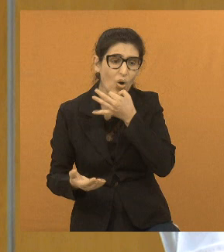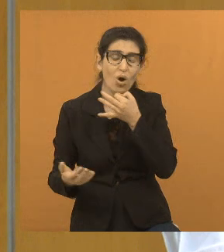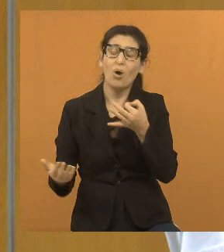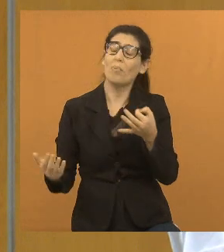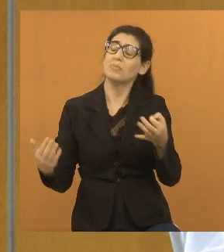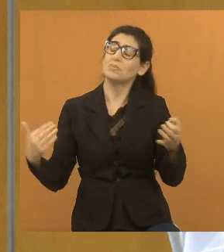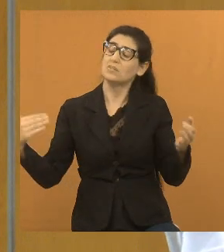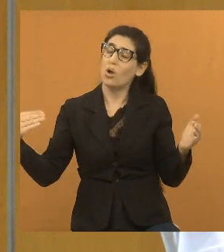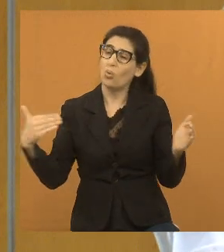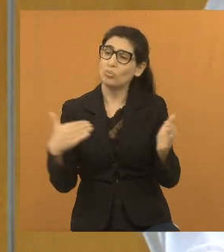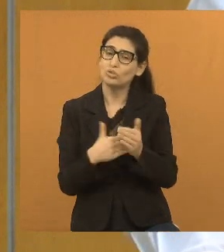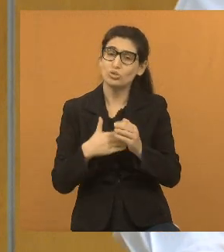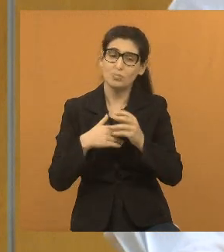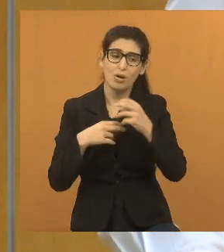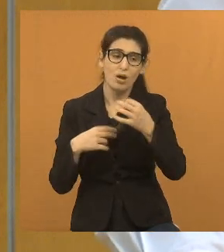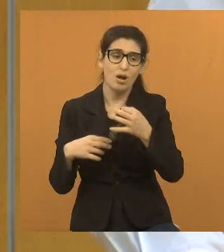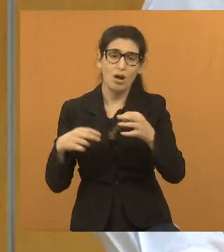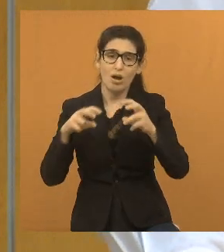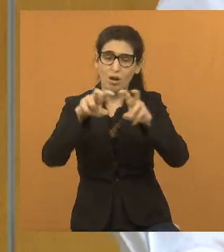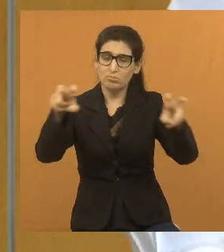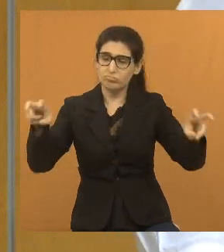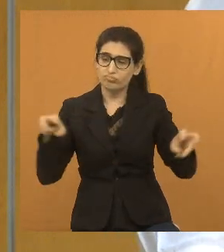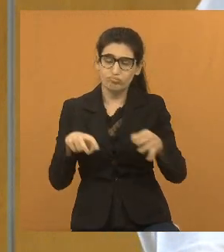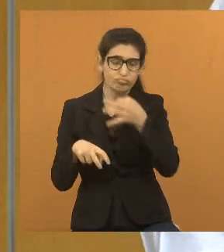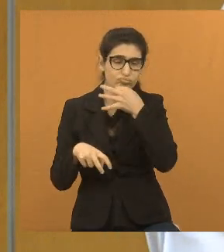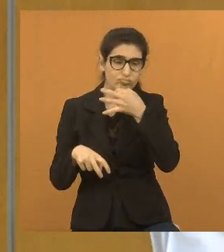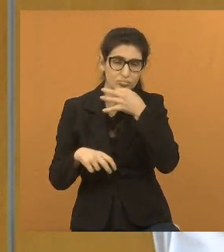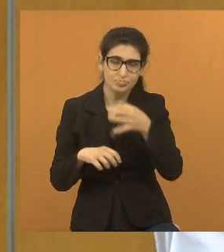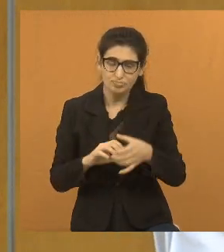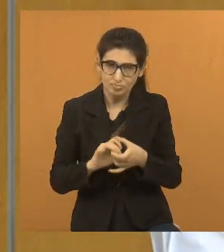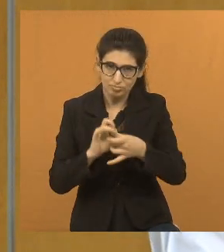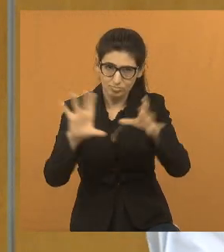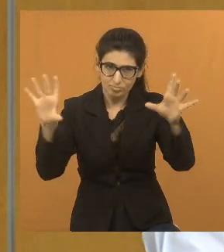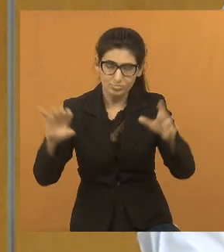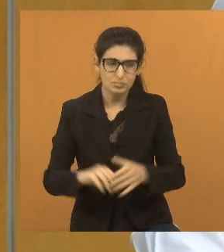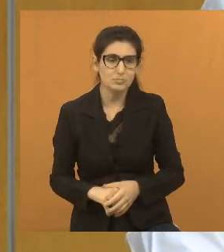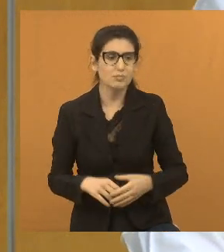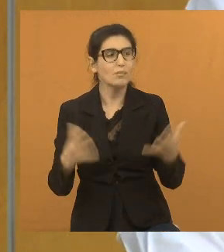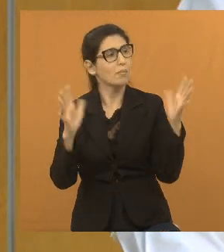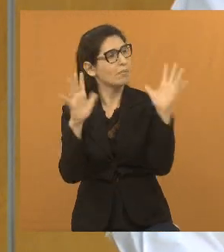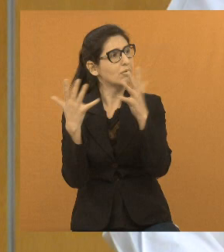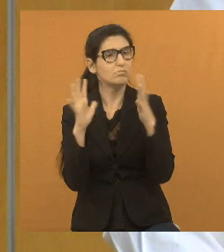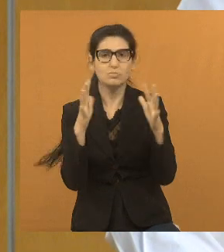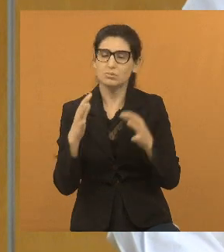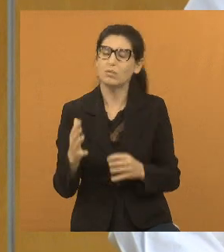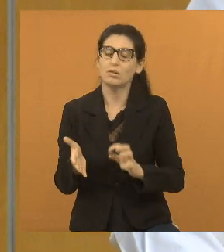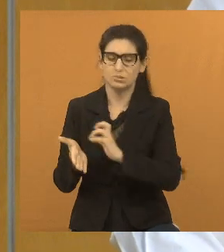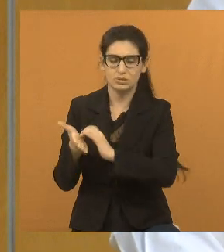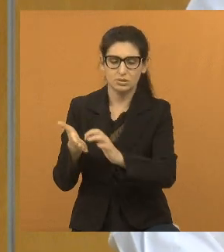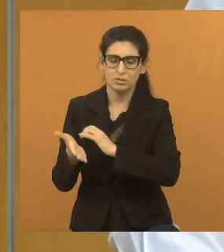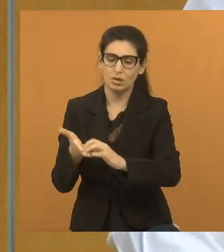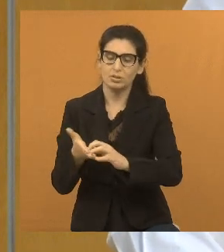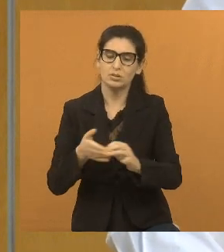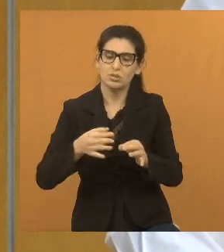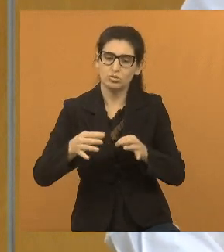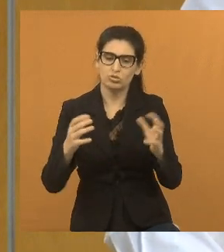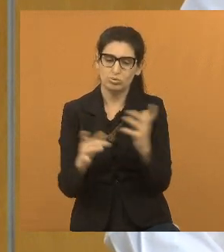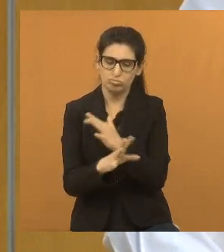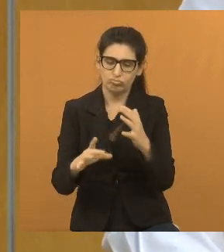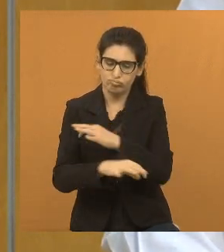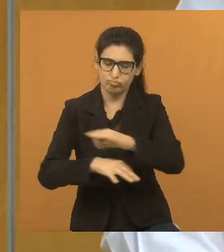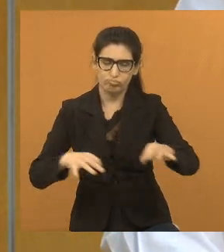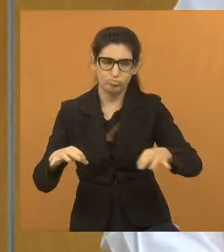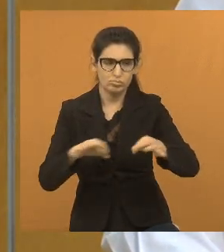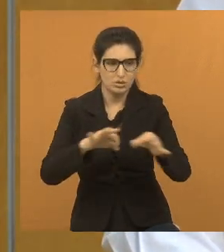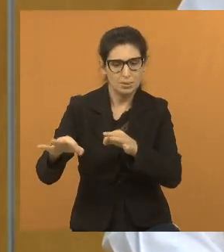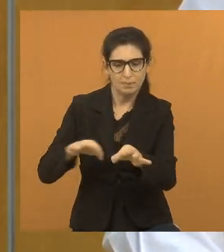pública. Também quero aqui parabenizar a Secretaria de Planejamento pelo